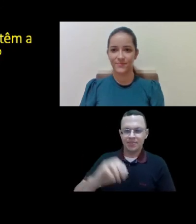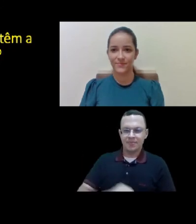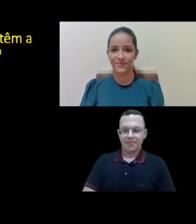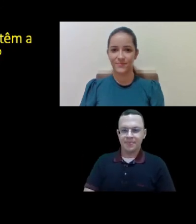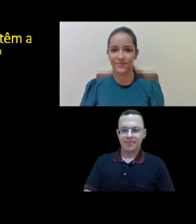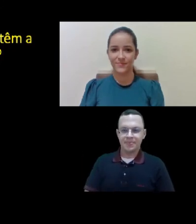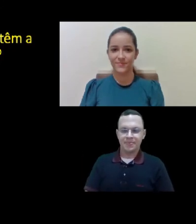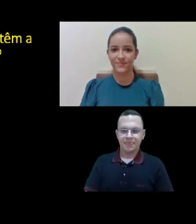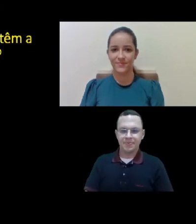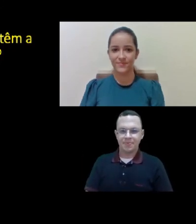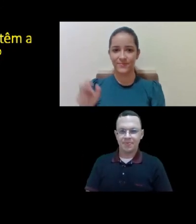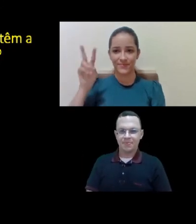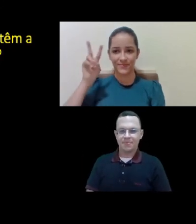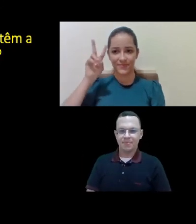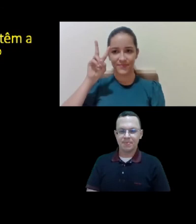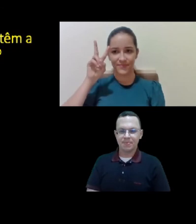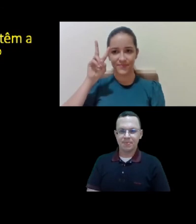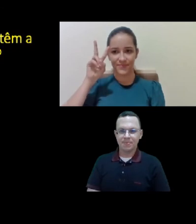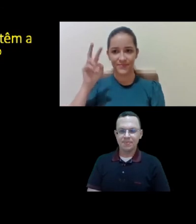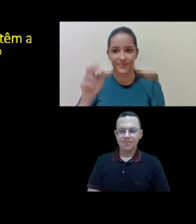C